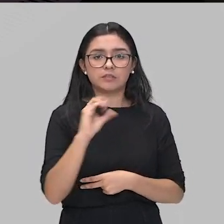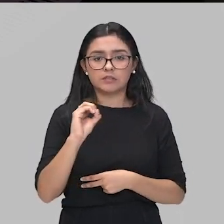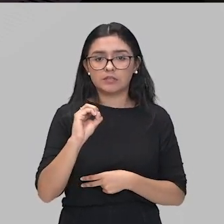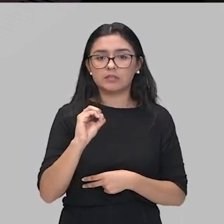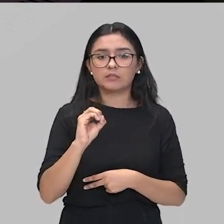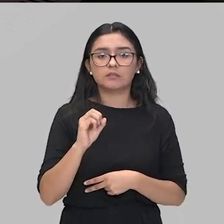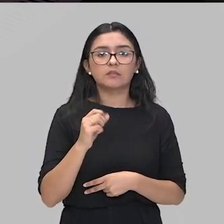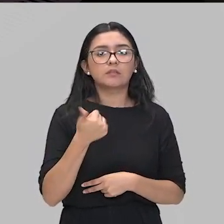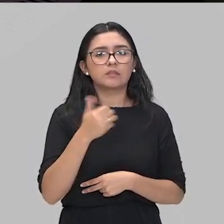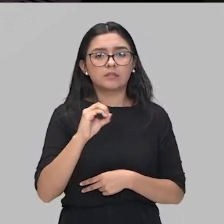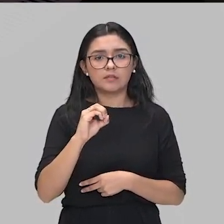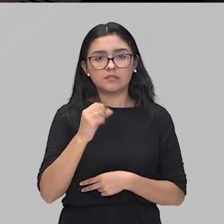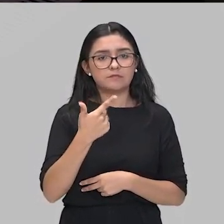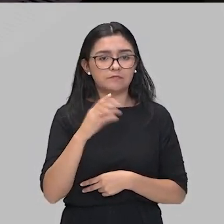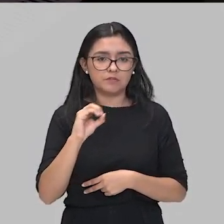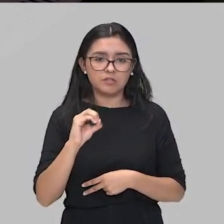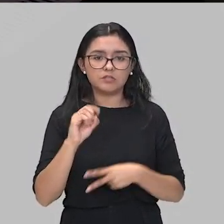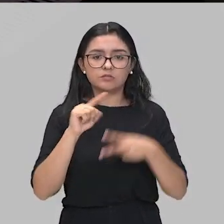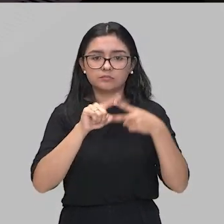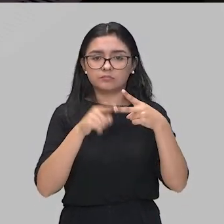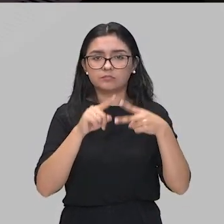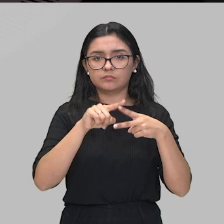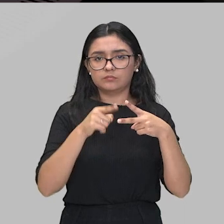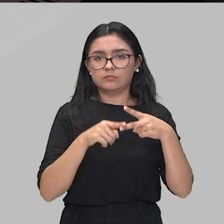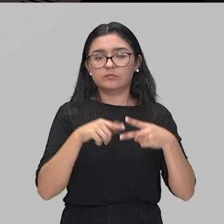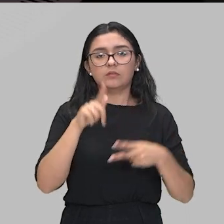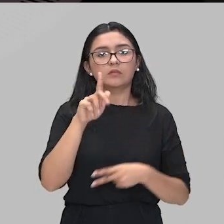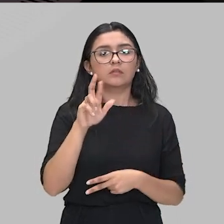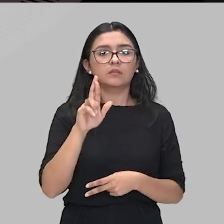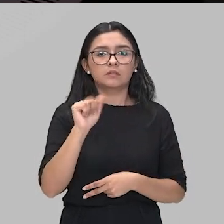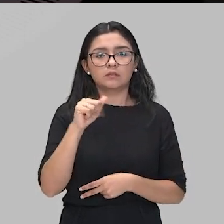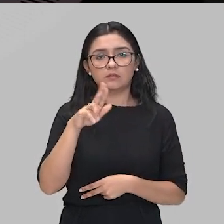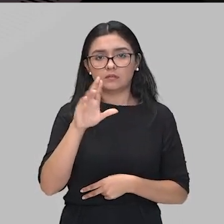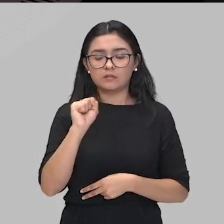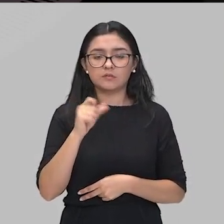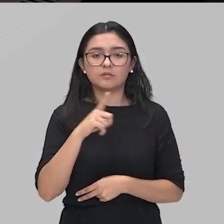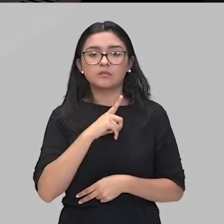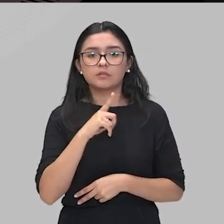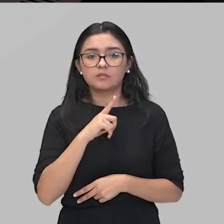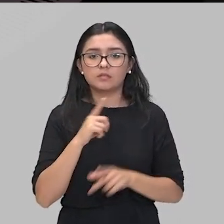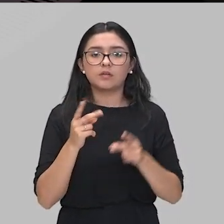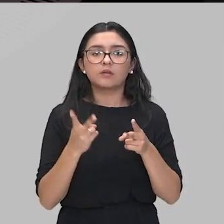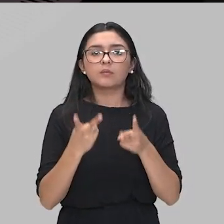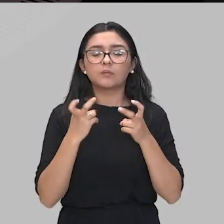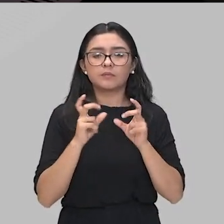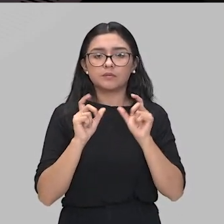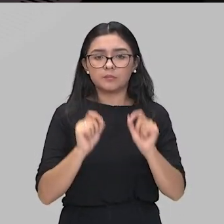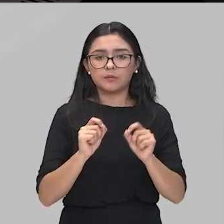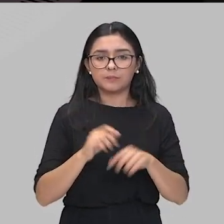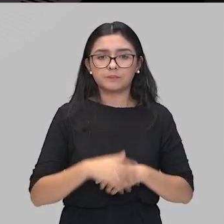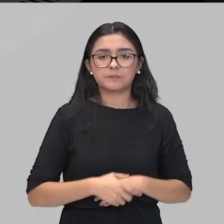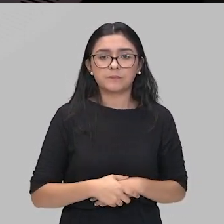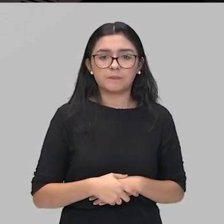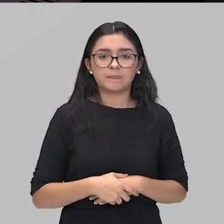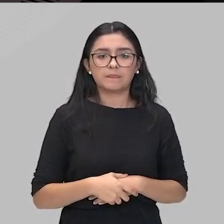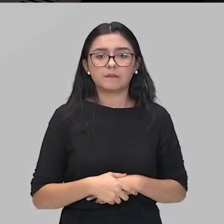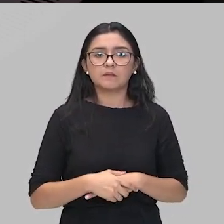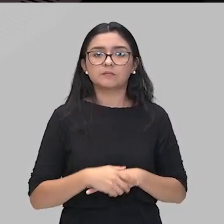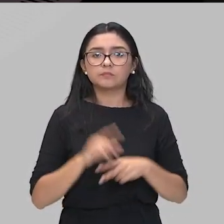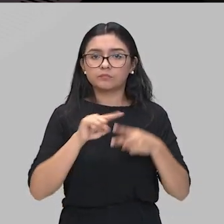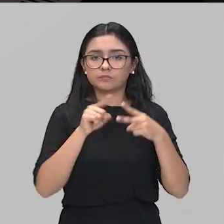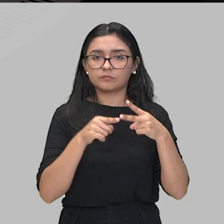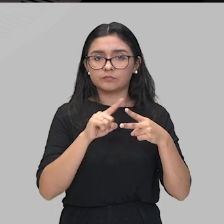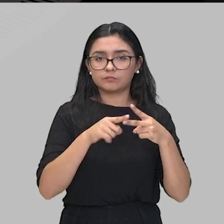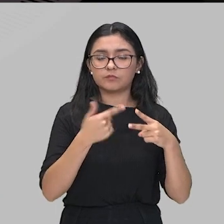10, 20, 30 graus como ângulo de incidência, vamos ter aqui um feixe refratado, agora desviando de um ângulo de